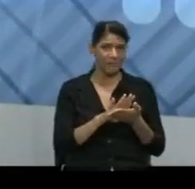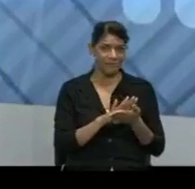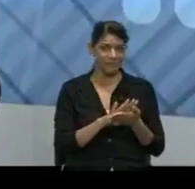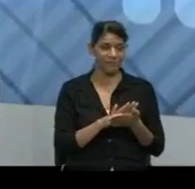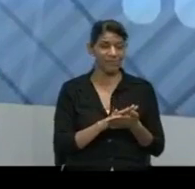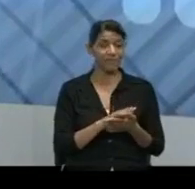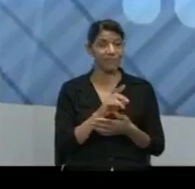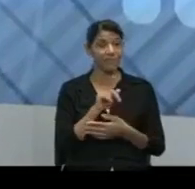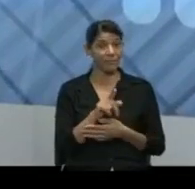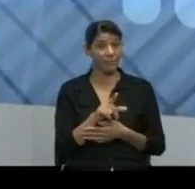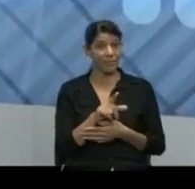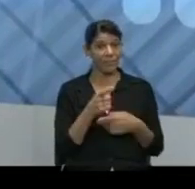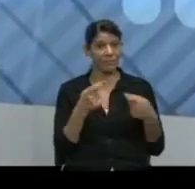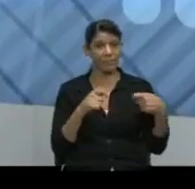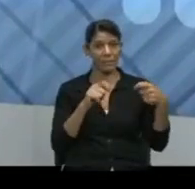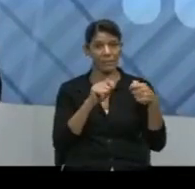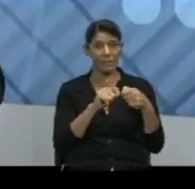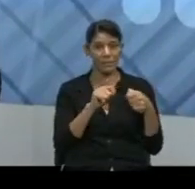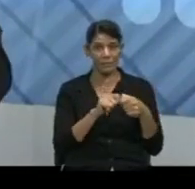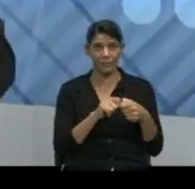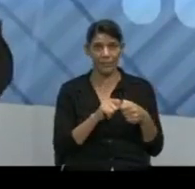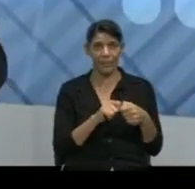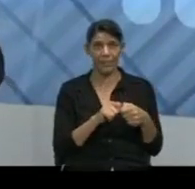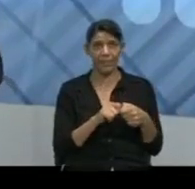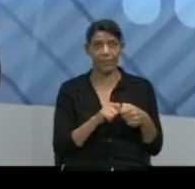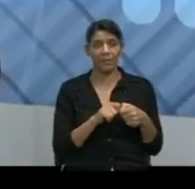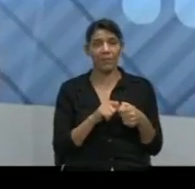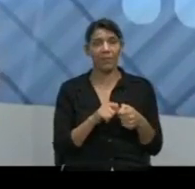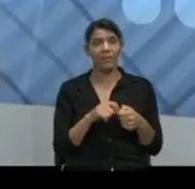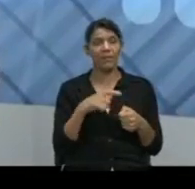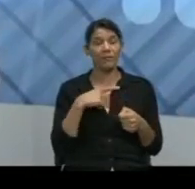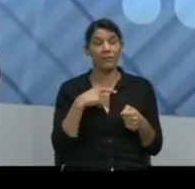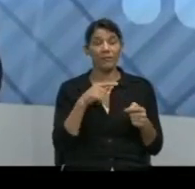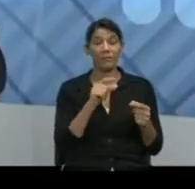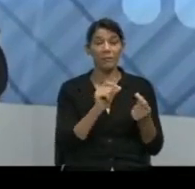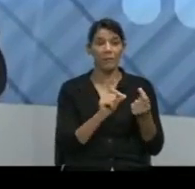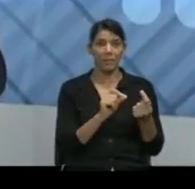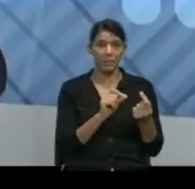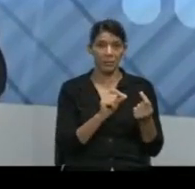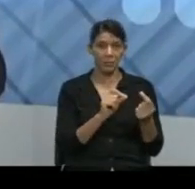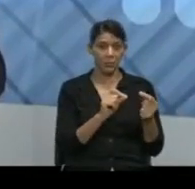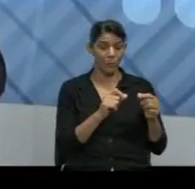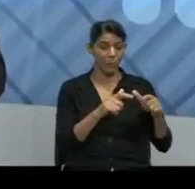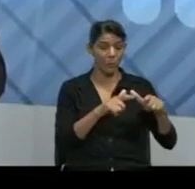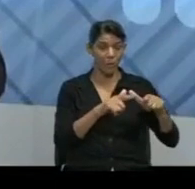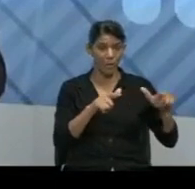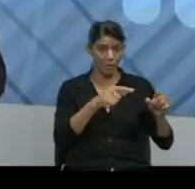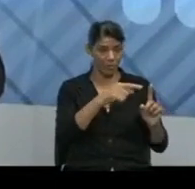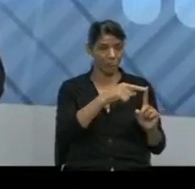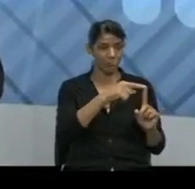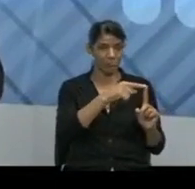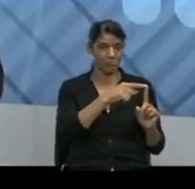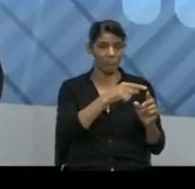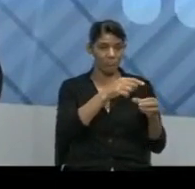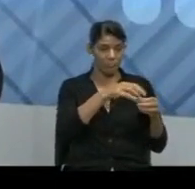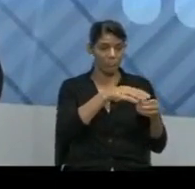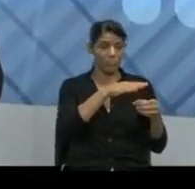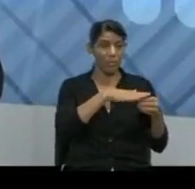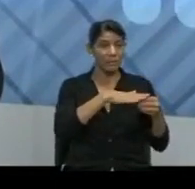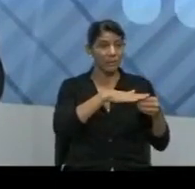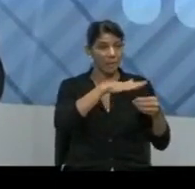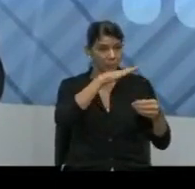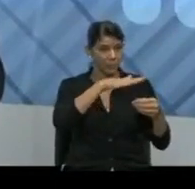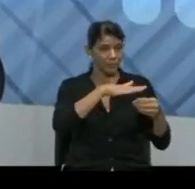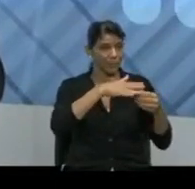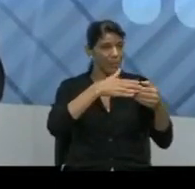tá? Então o que a gente vai fazer? A gente vai pegar o maior piquete, tá? O nível mais alto,